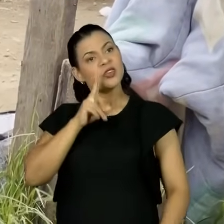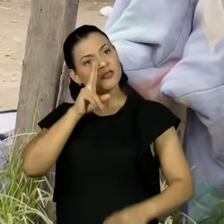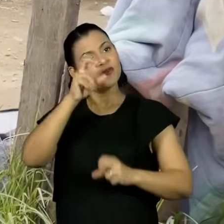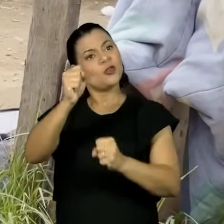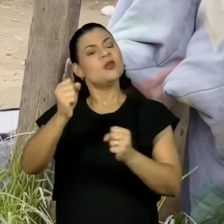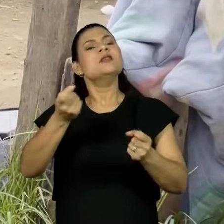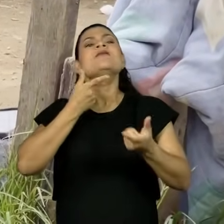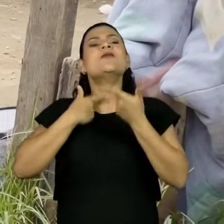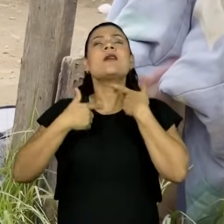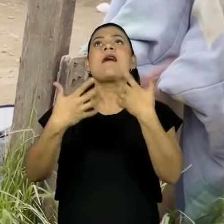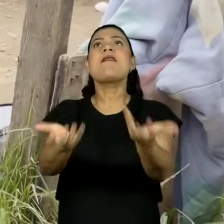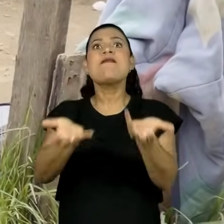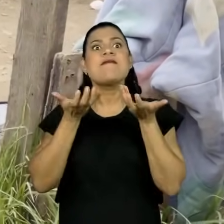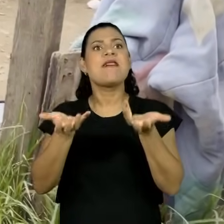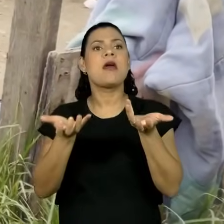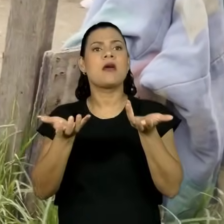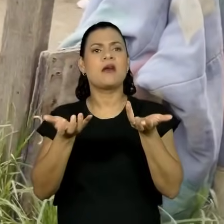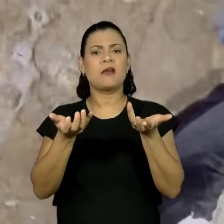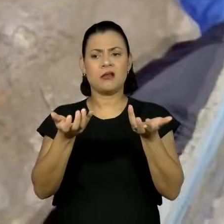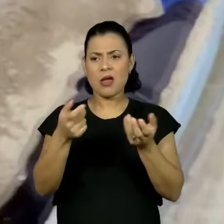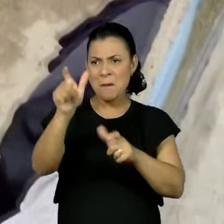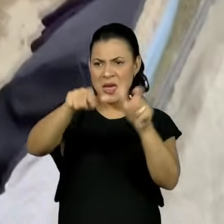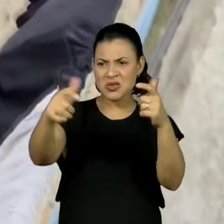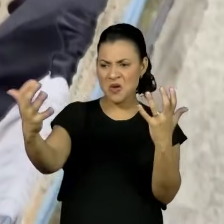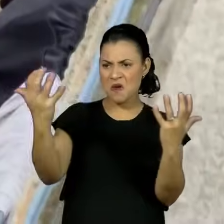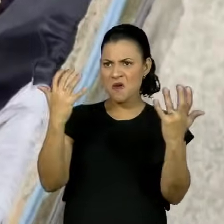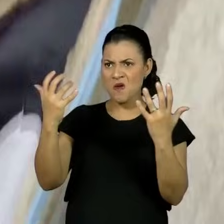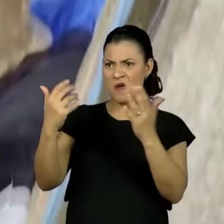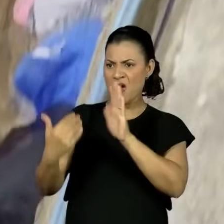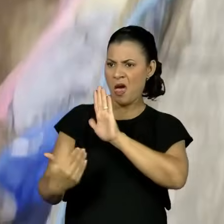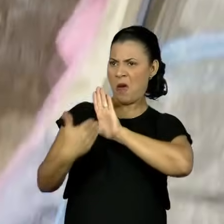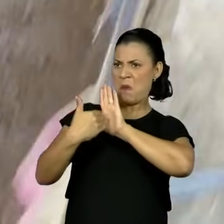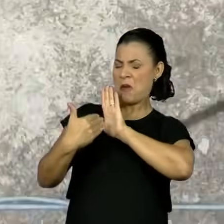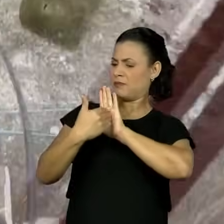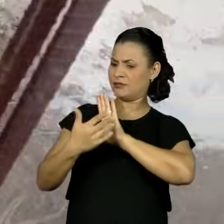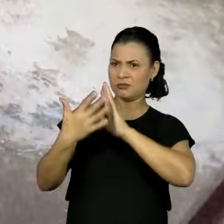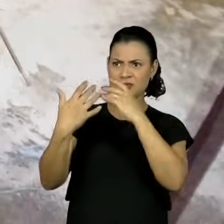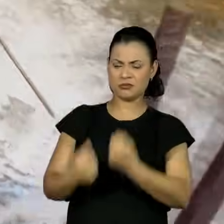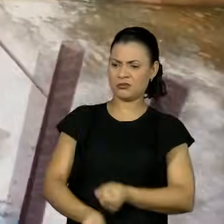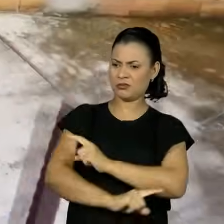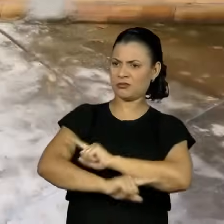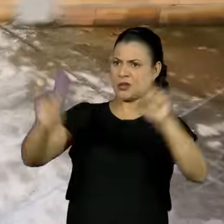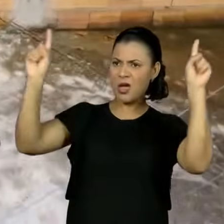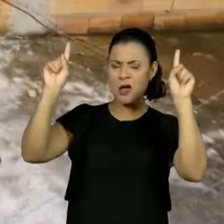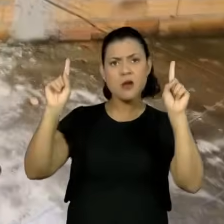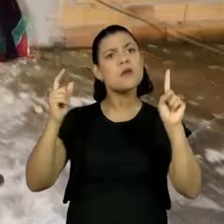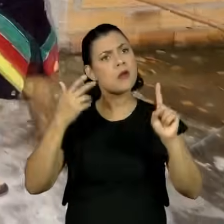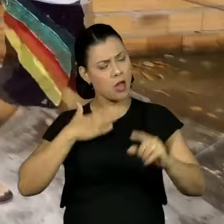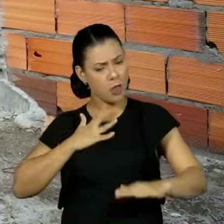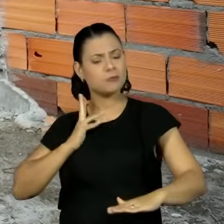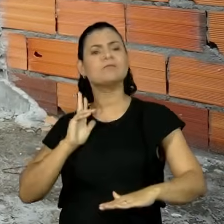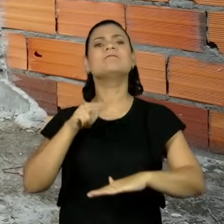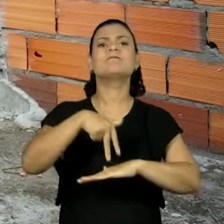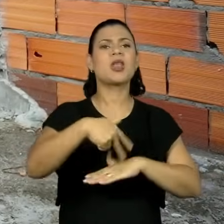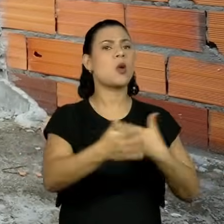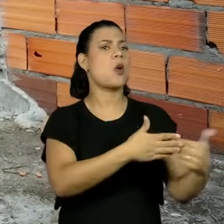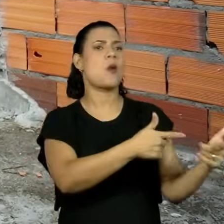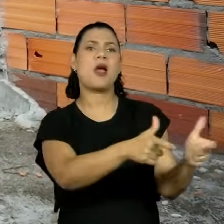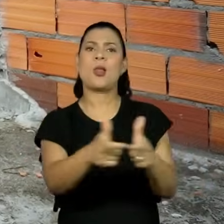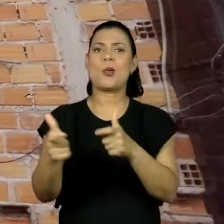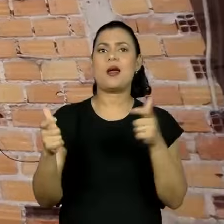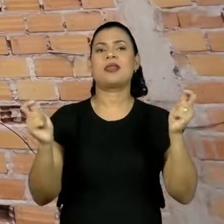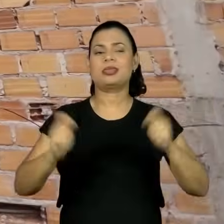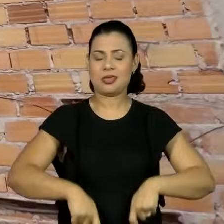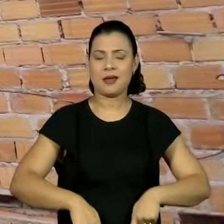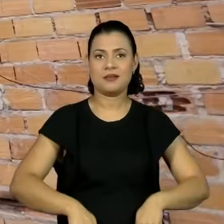vontade, e não aceitar que ninguém estabeleça para nós aonde a gente pode estar. A gente pode e deve estar em absolutamente todos os